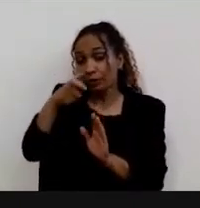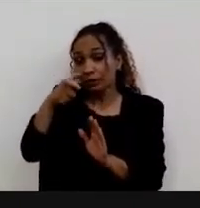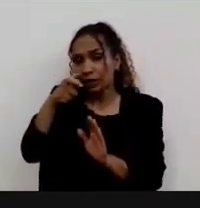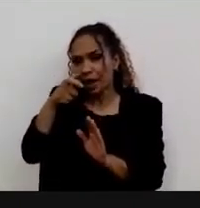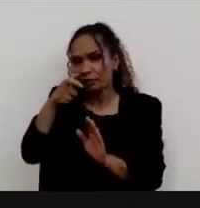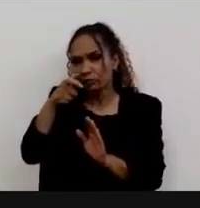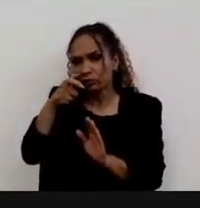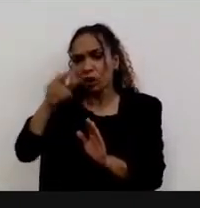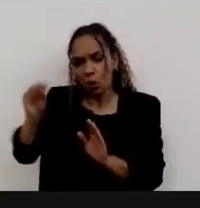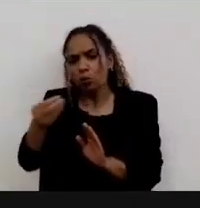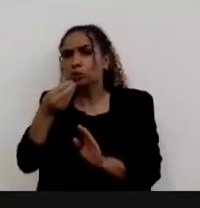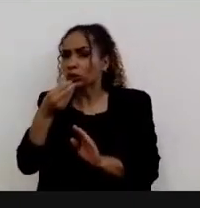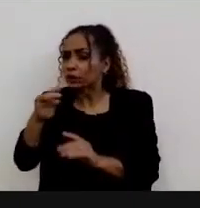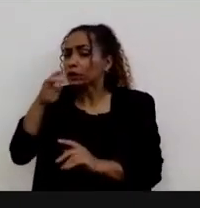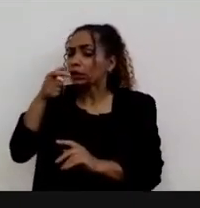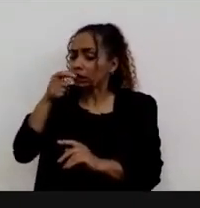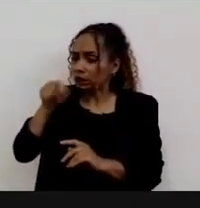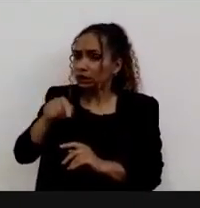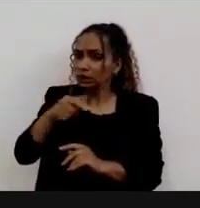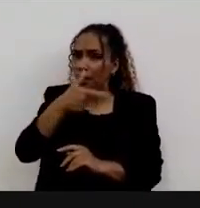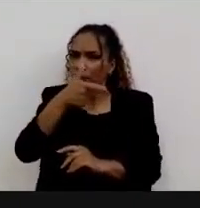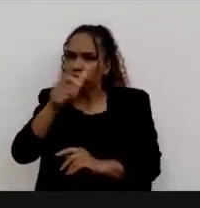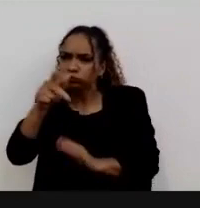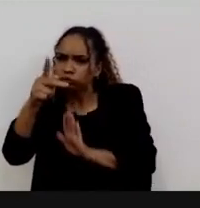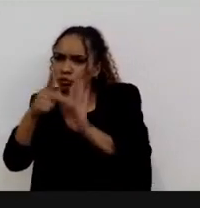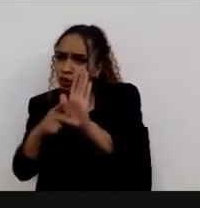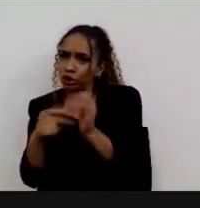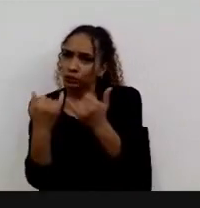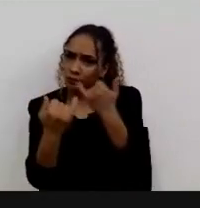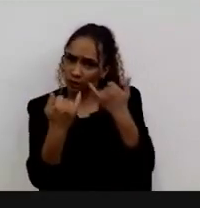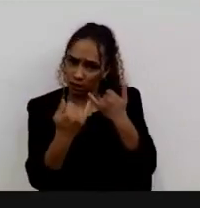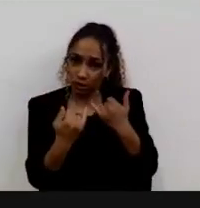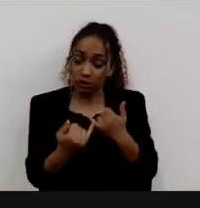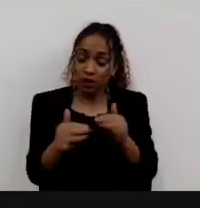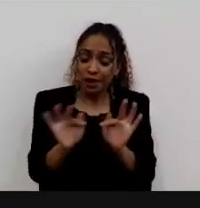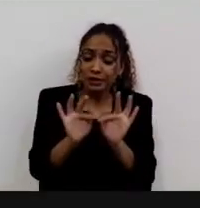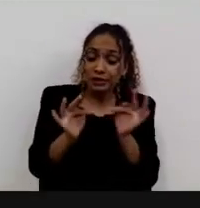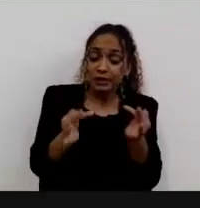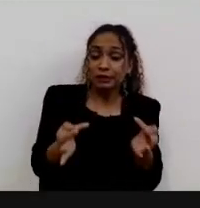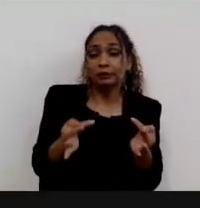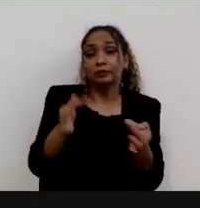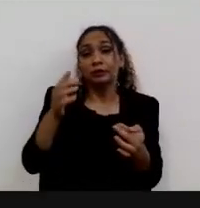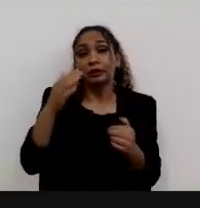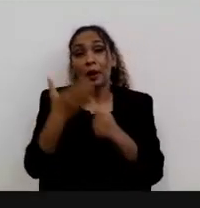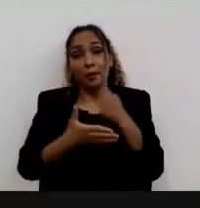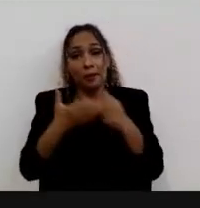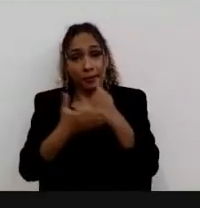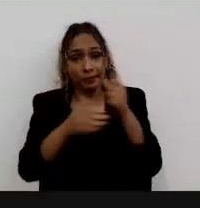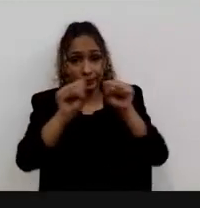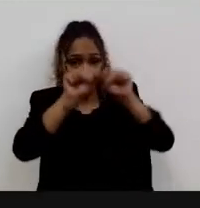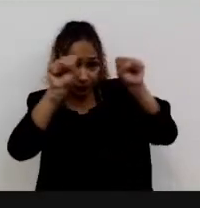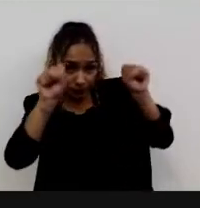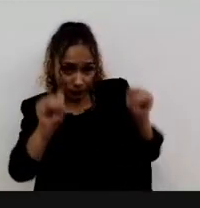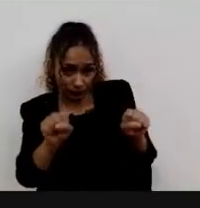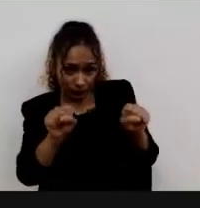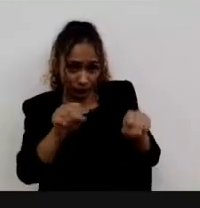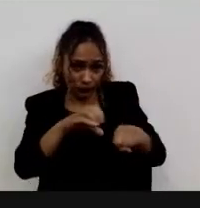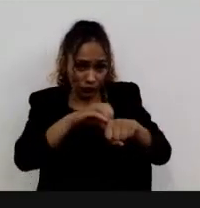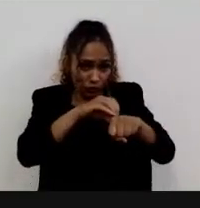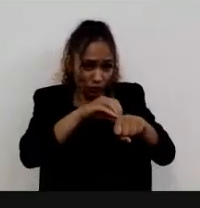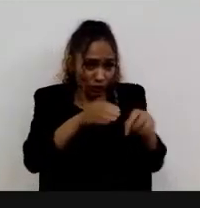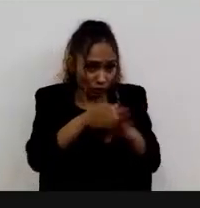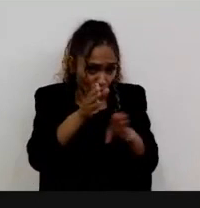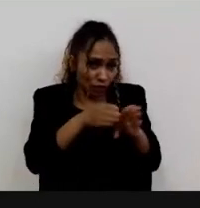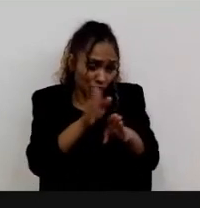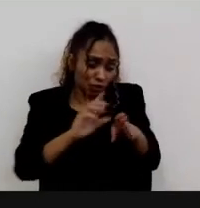também por esses projetos similares. É uma ideia simples, né, mas é a base de muitos sistemas de recomendação que a gente está